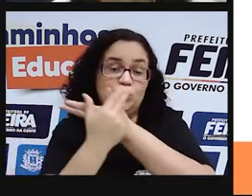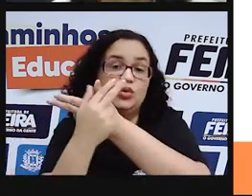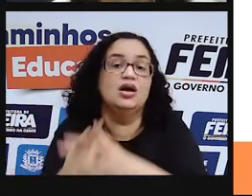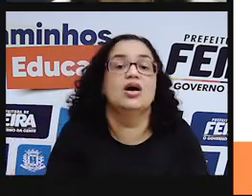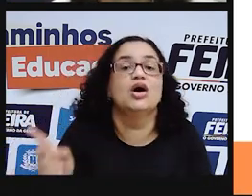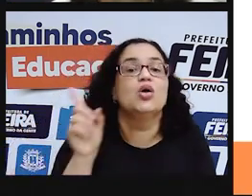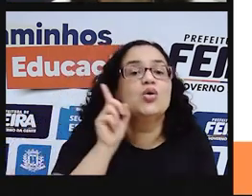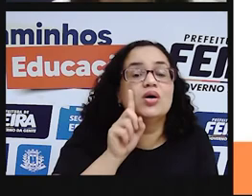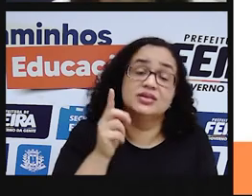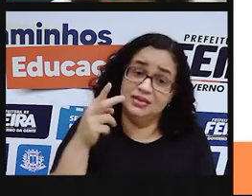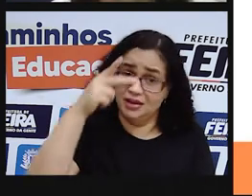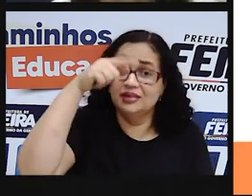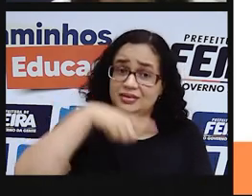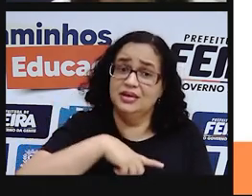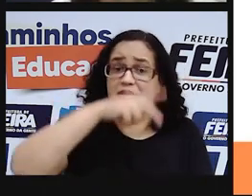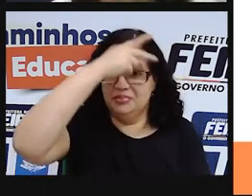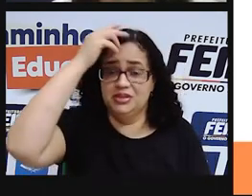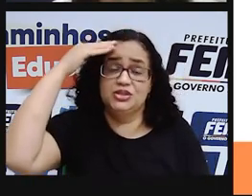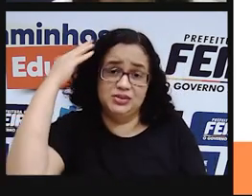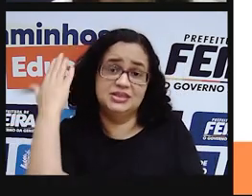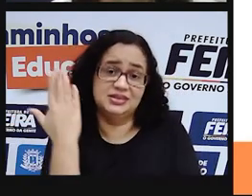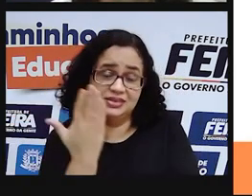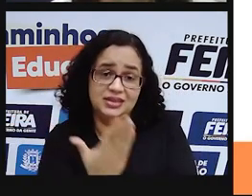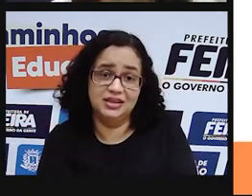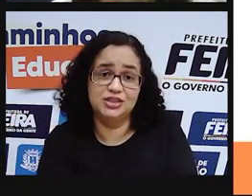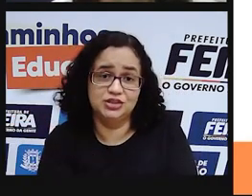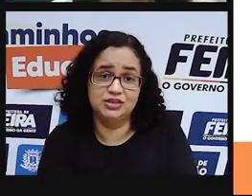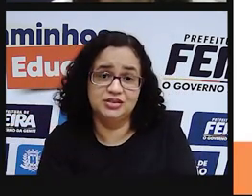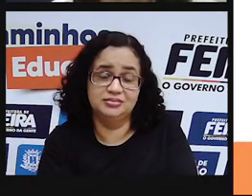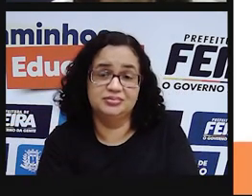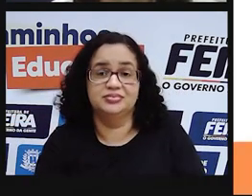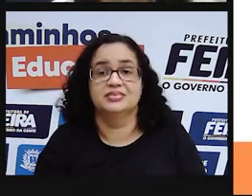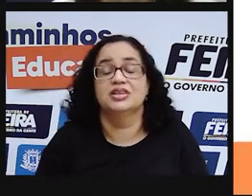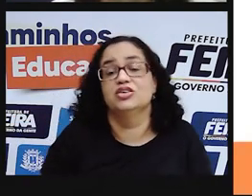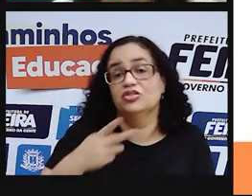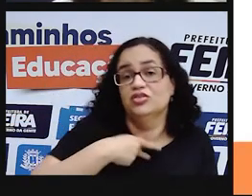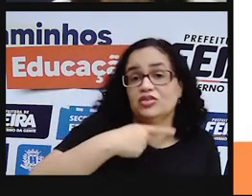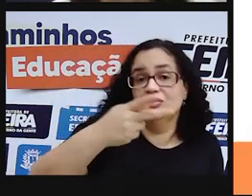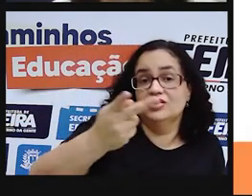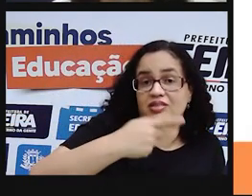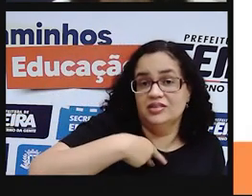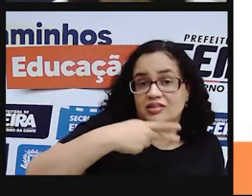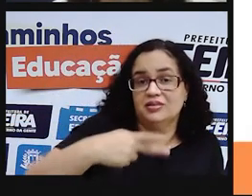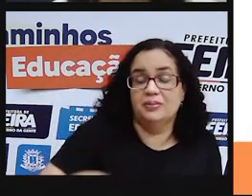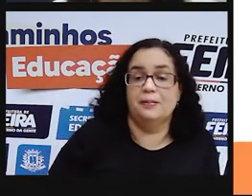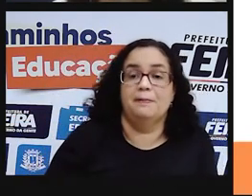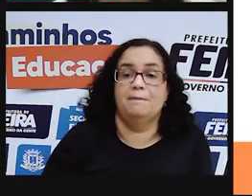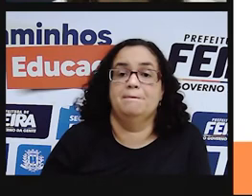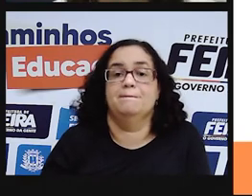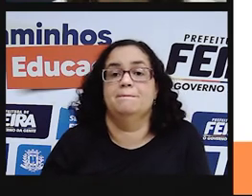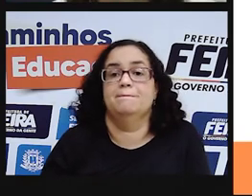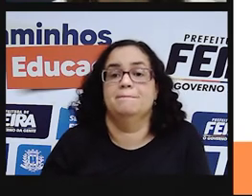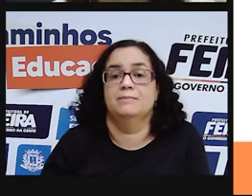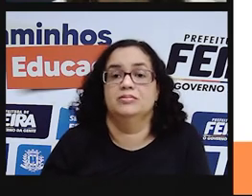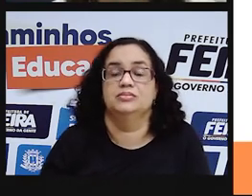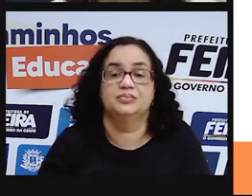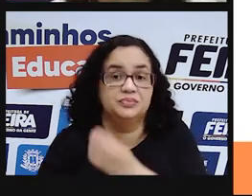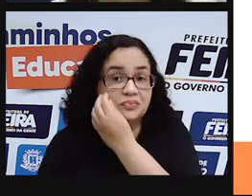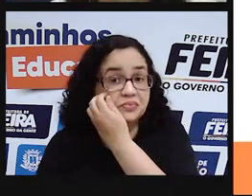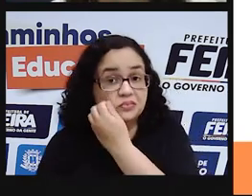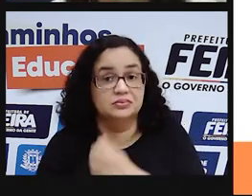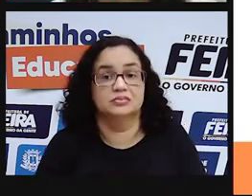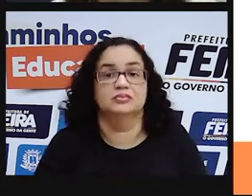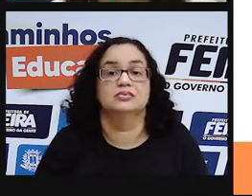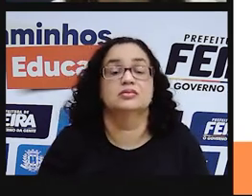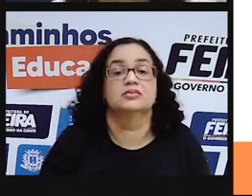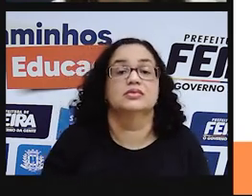a quem ainda acredito que a lagoa aí foi visitada por extraterrestres eu